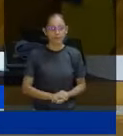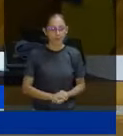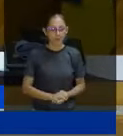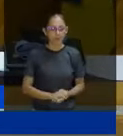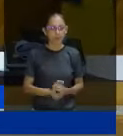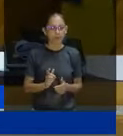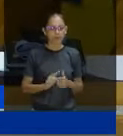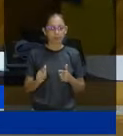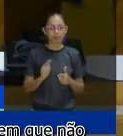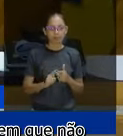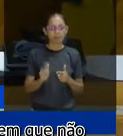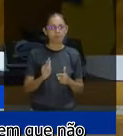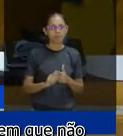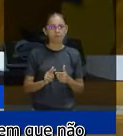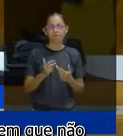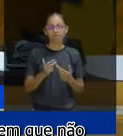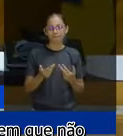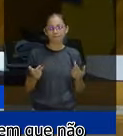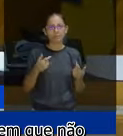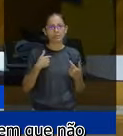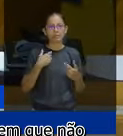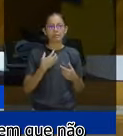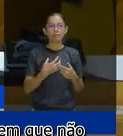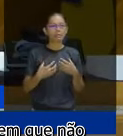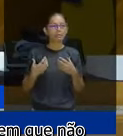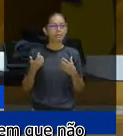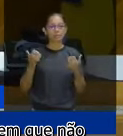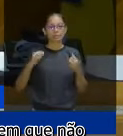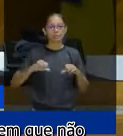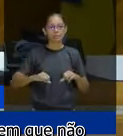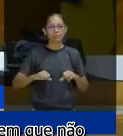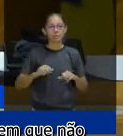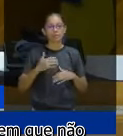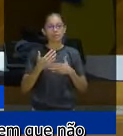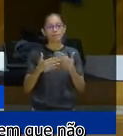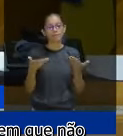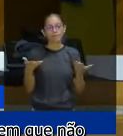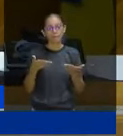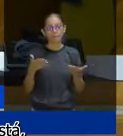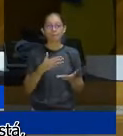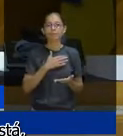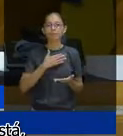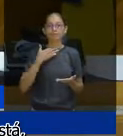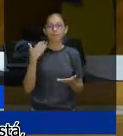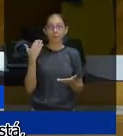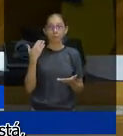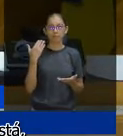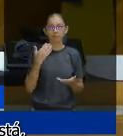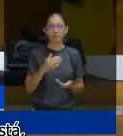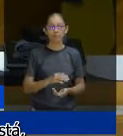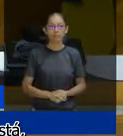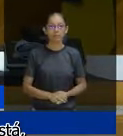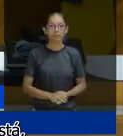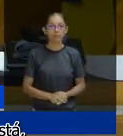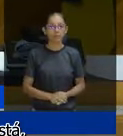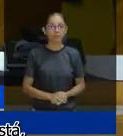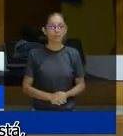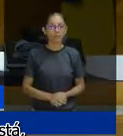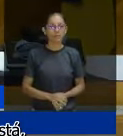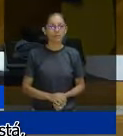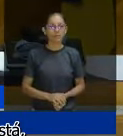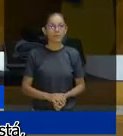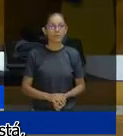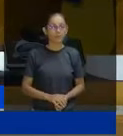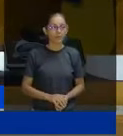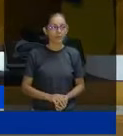ocasionando o progresso, né, de uma infecção generalizada em que não conseguiu resistir. E hoje partiu de lá de onde está, juntamente